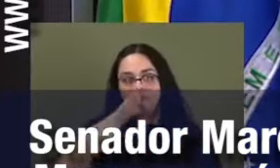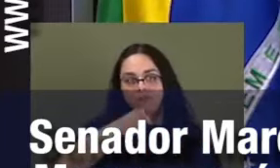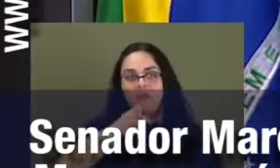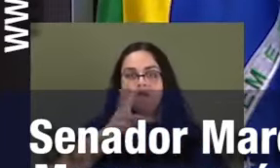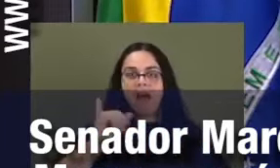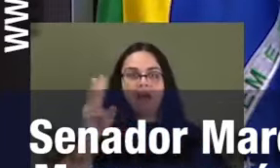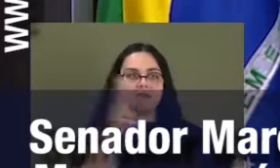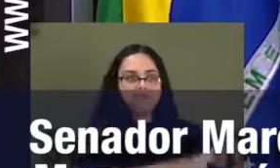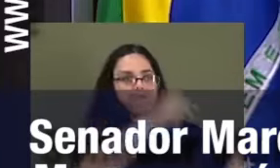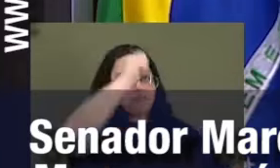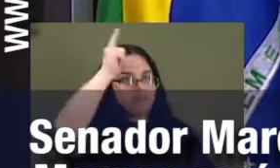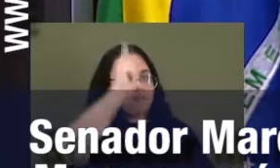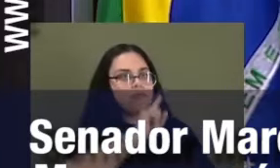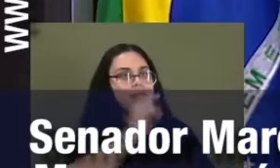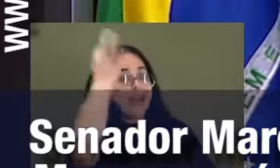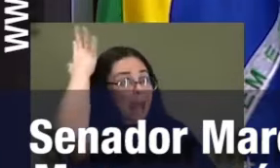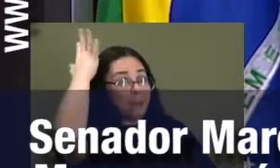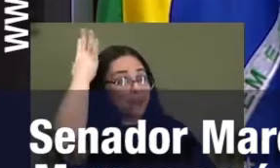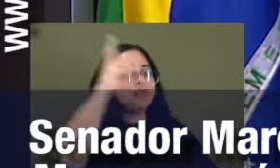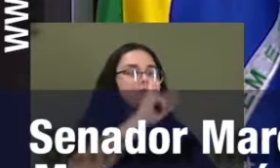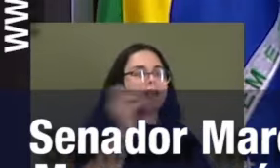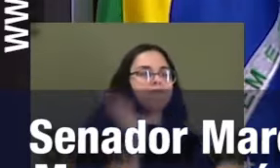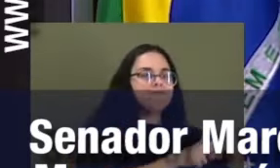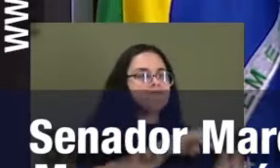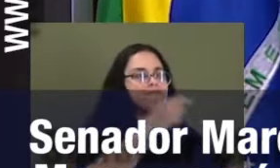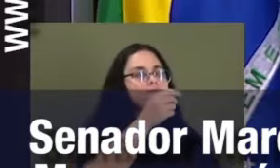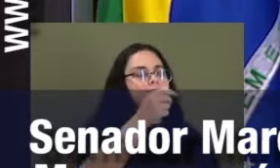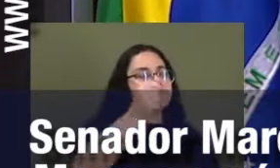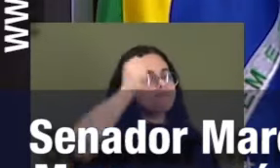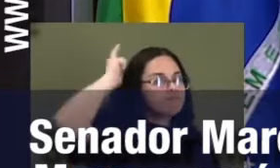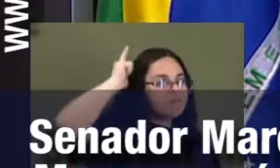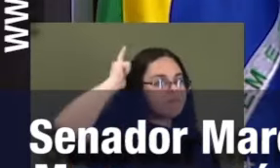de Moraes, mas que o governo Trump,